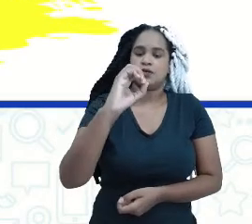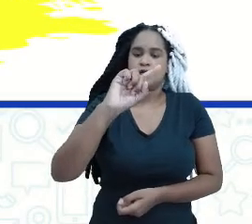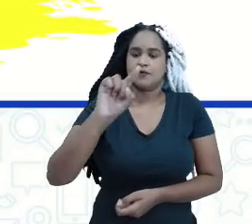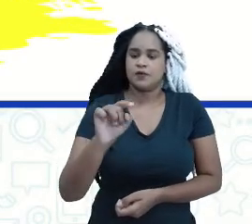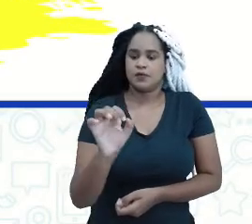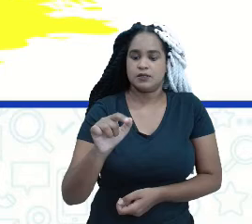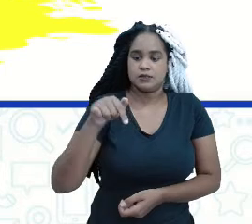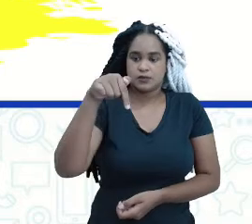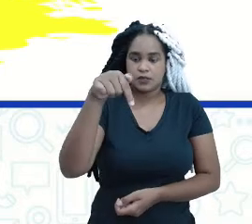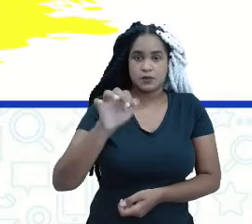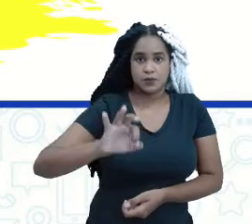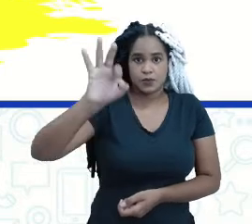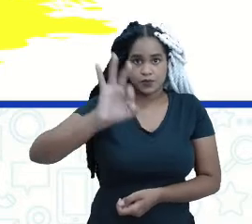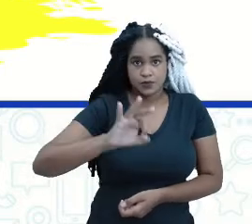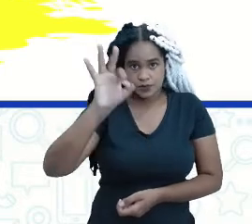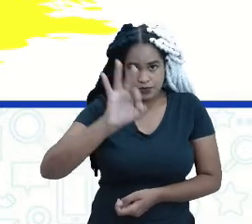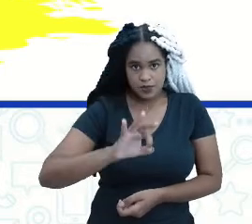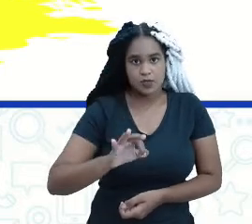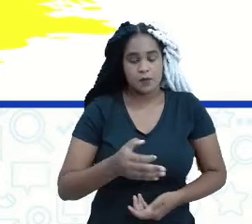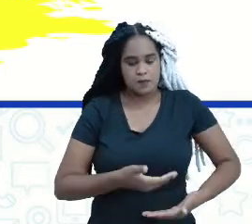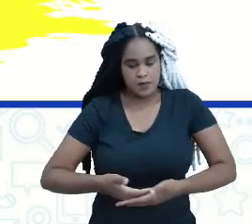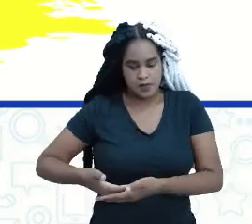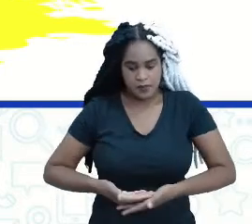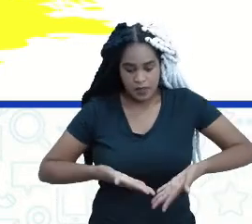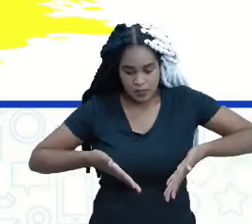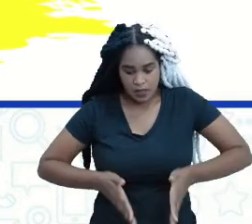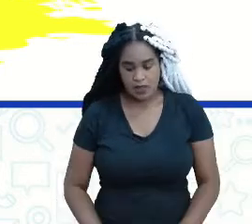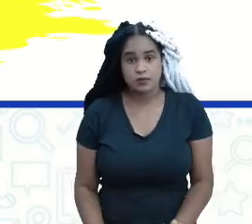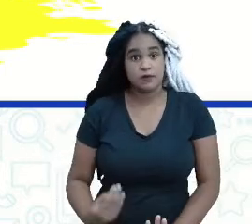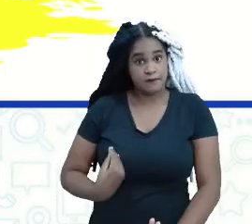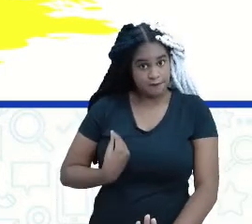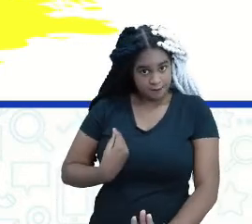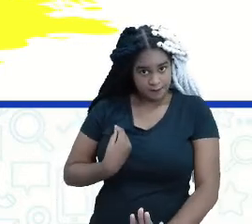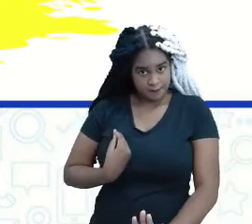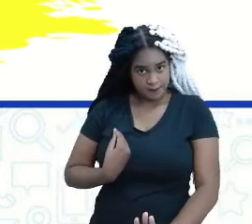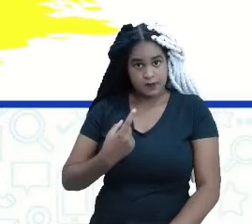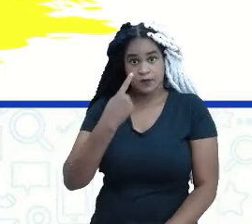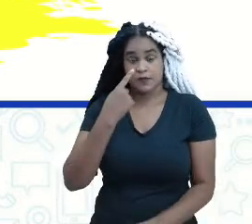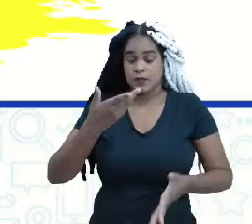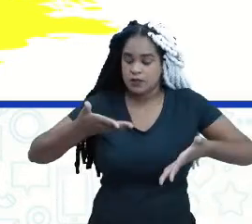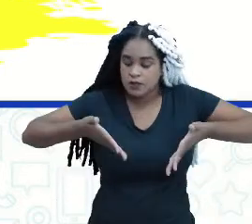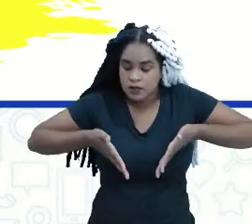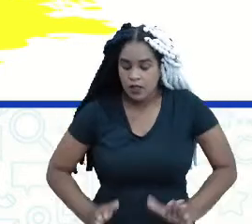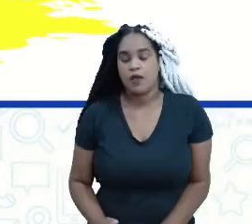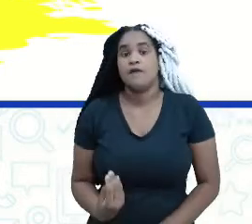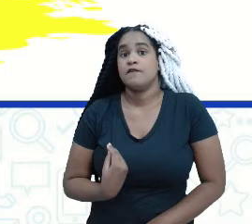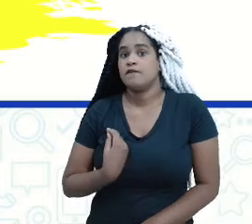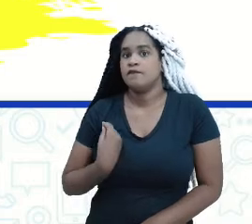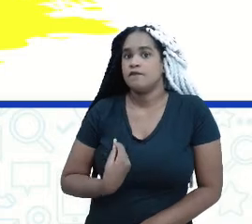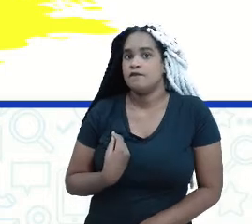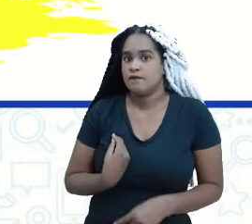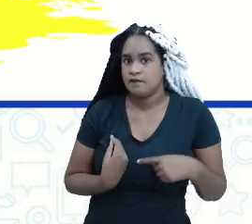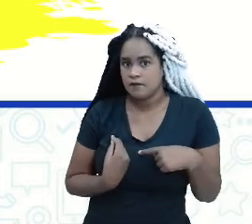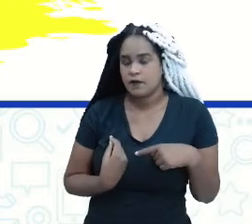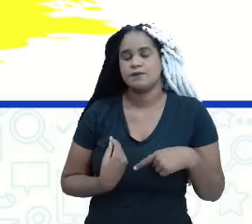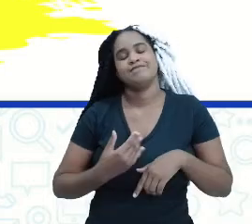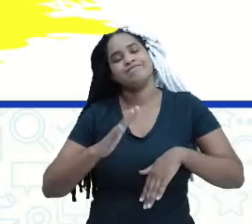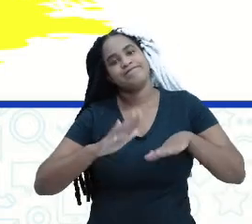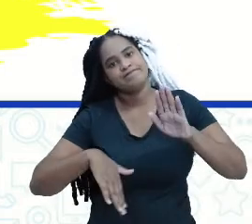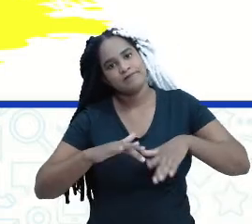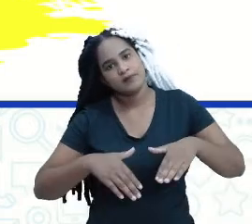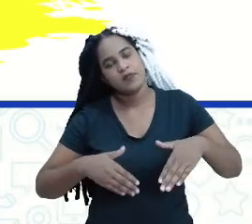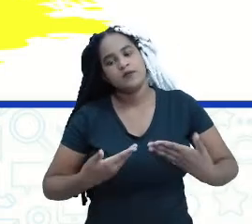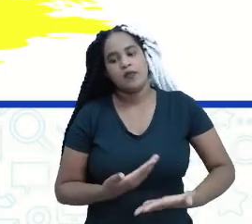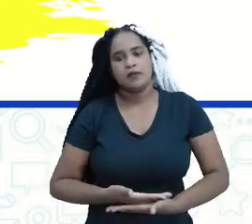0,7% dos bebês nascidos vivos. Agora, ó, presta atenção. Nascido vivo, tá? Infelizmente existem